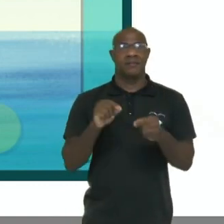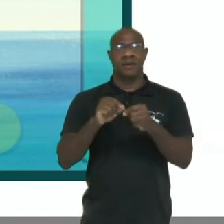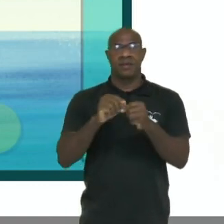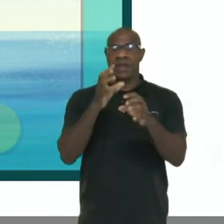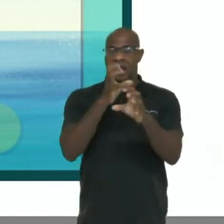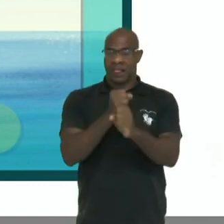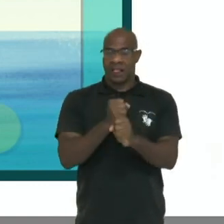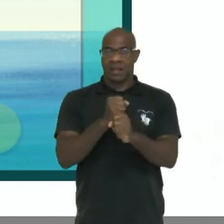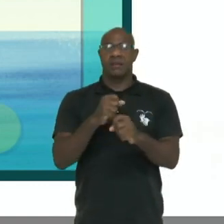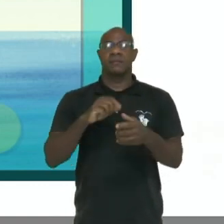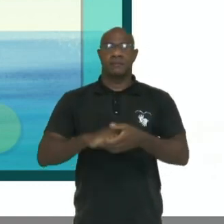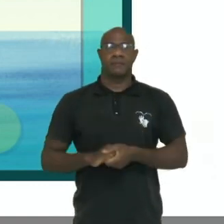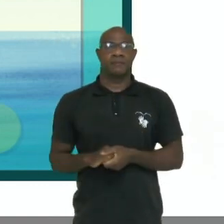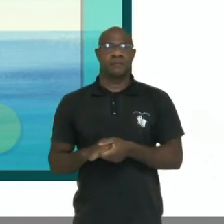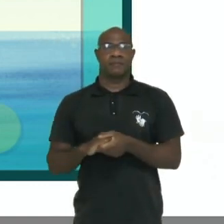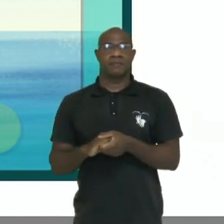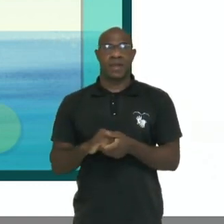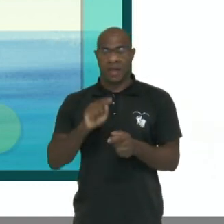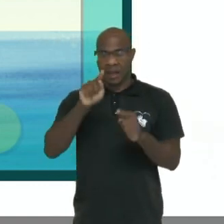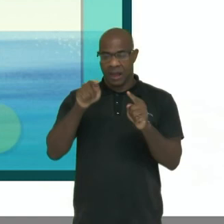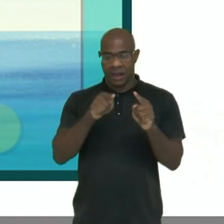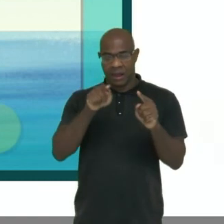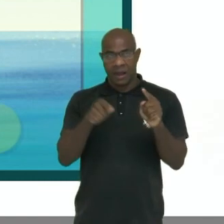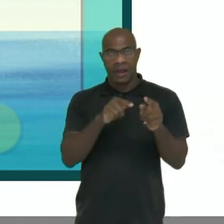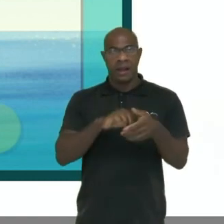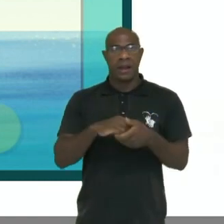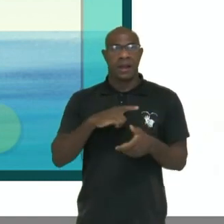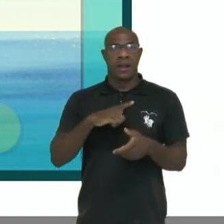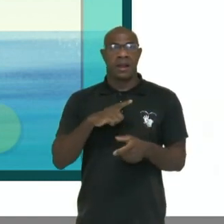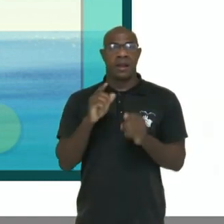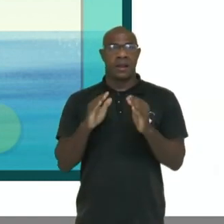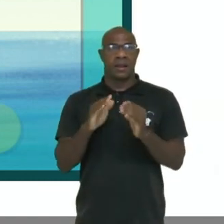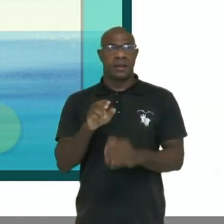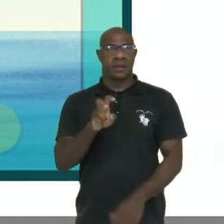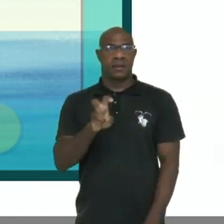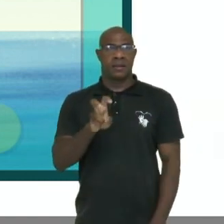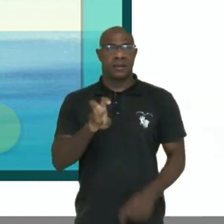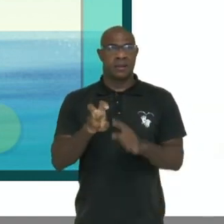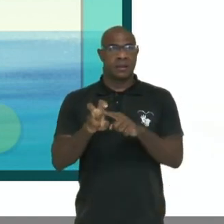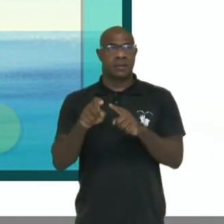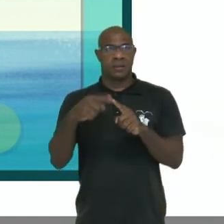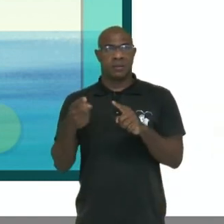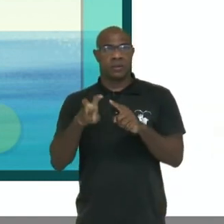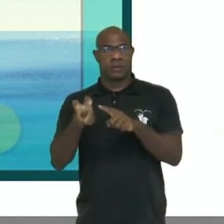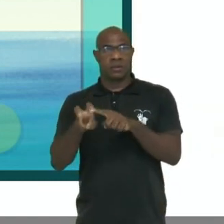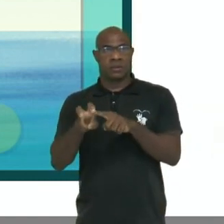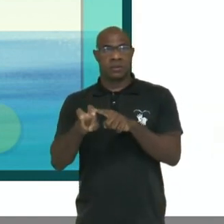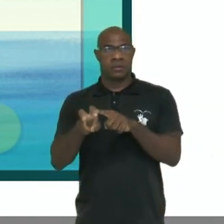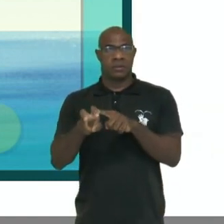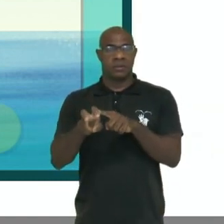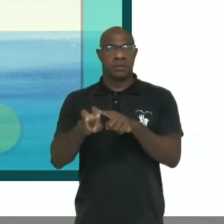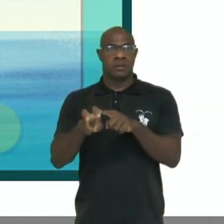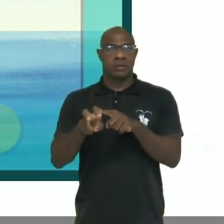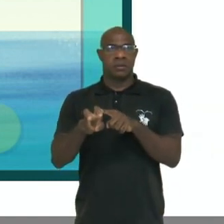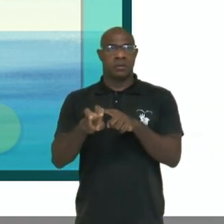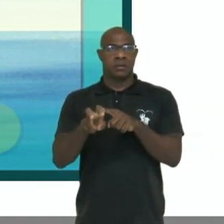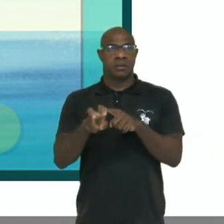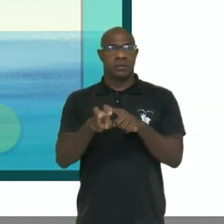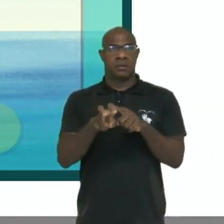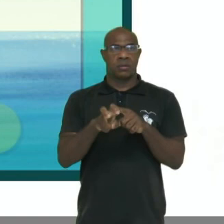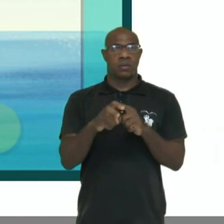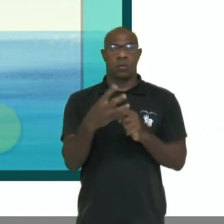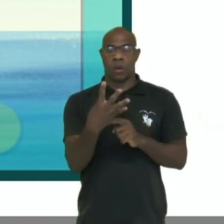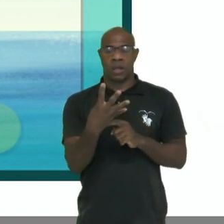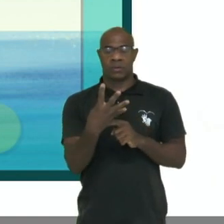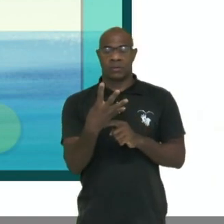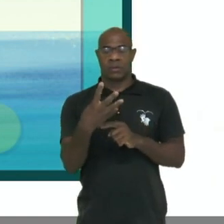tá? Então, a gente vai voltar a casinha da vírgula, né? Ela tá aqui entre o 2 e o 5, ela vai ficar entre o 4 e o 2, e